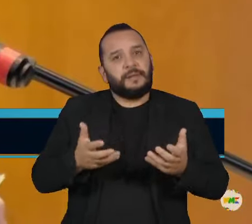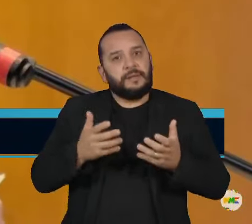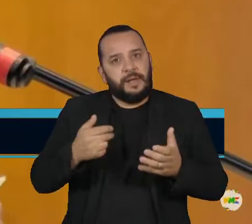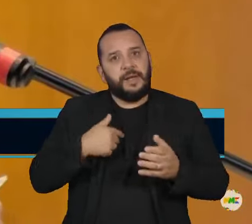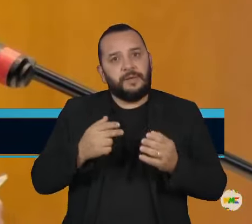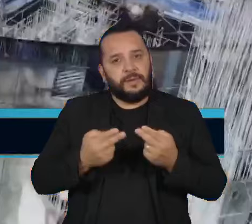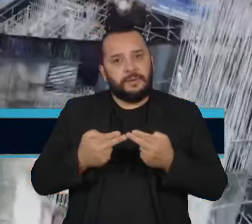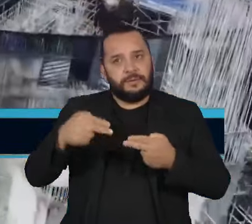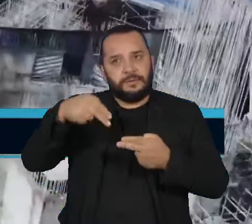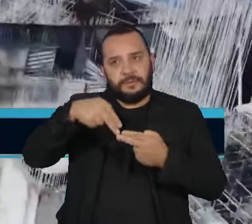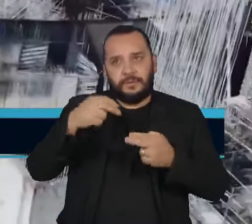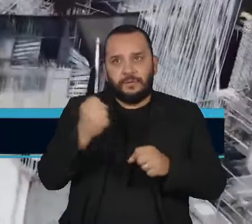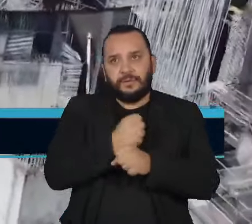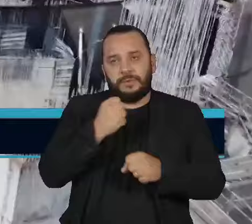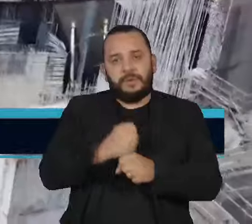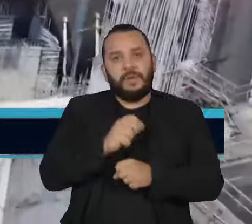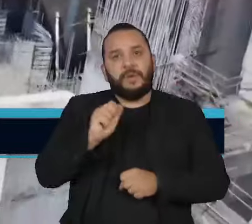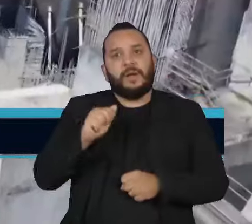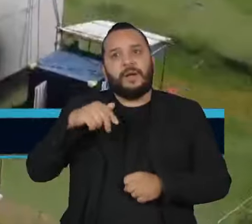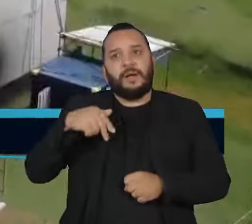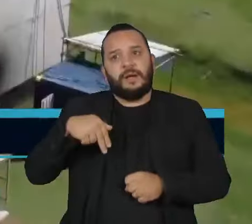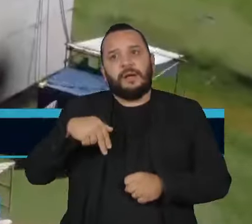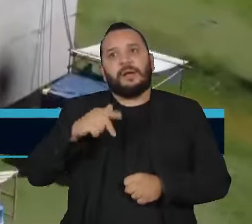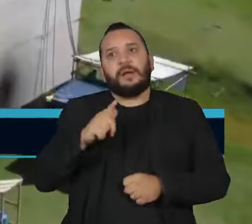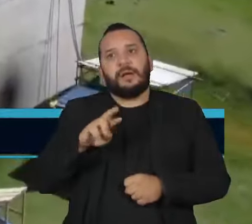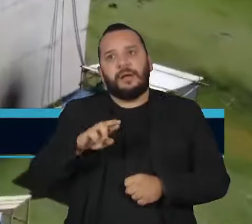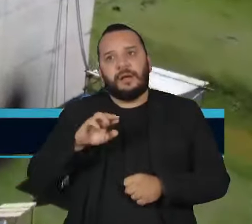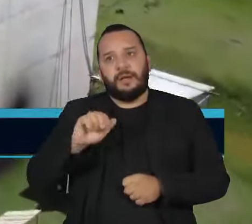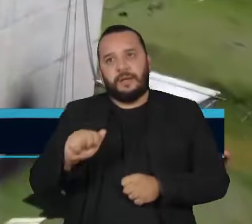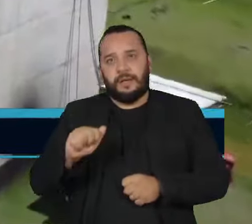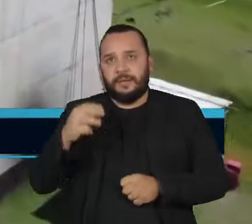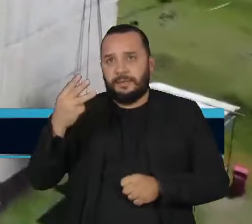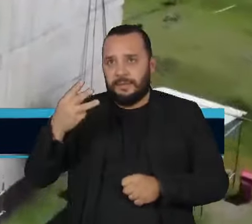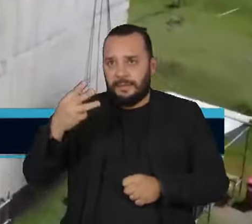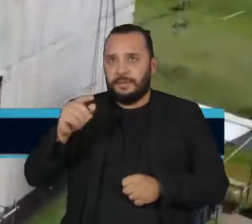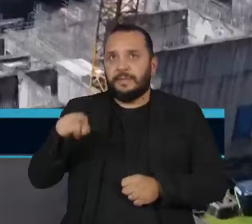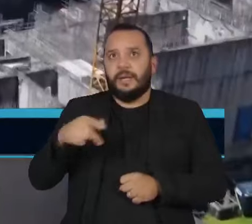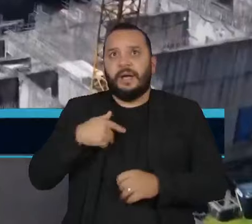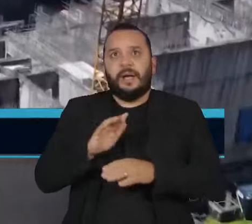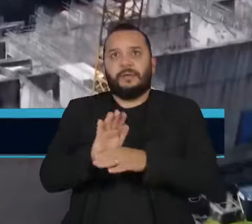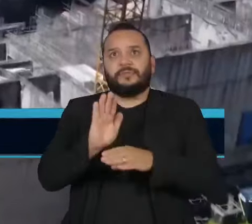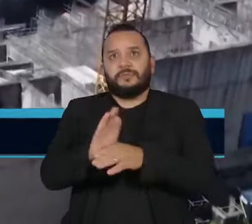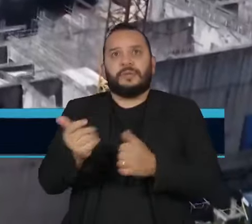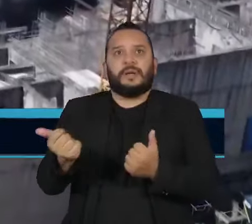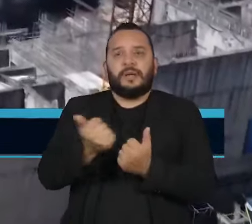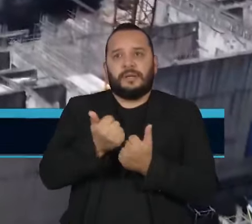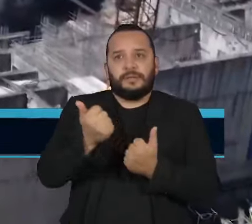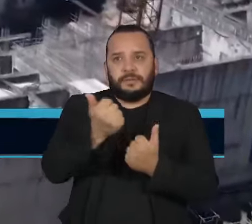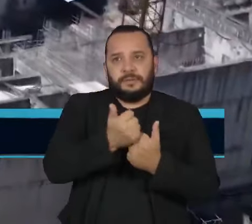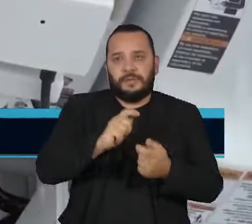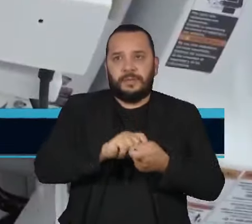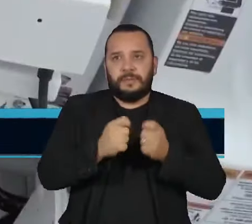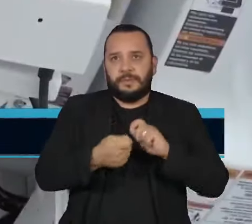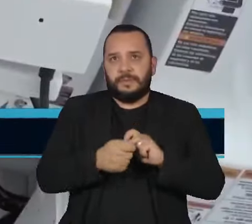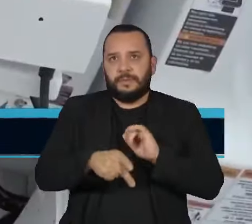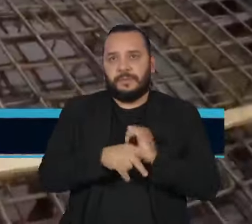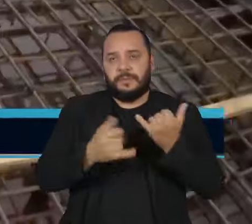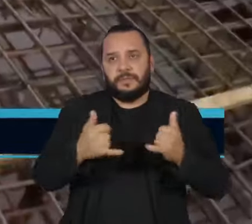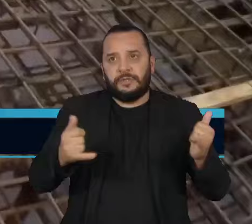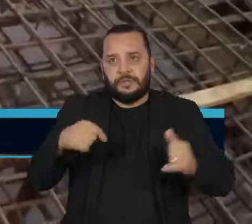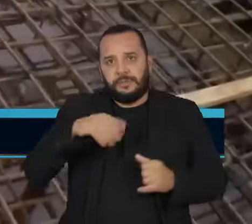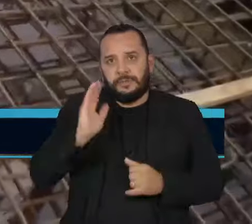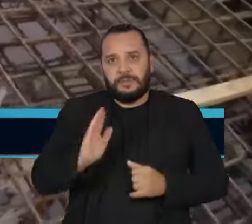nuclear Angra 3 ao destacar a importância da central para transição energética do país as obras foram iniciadas